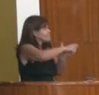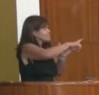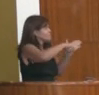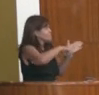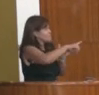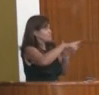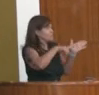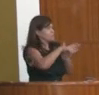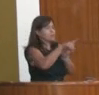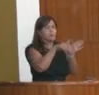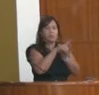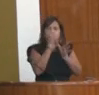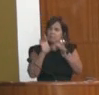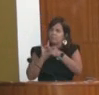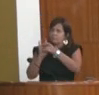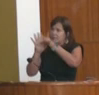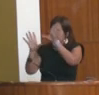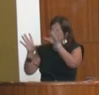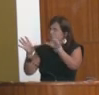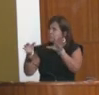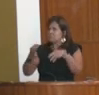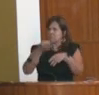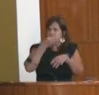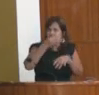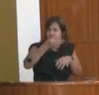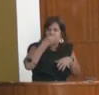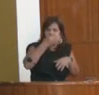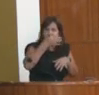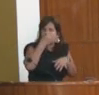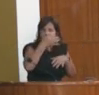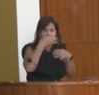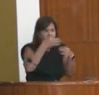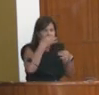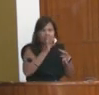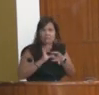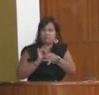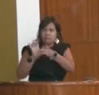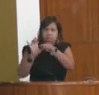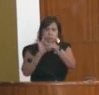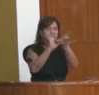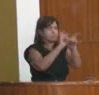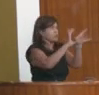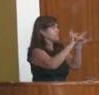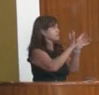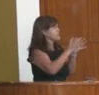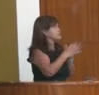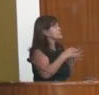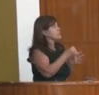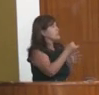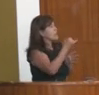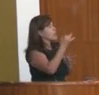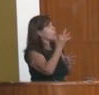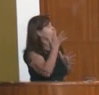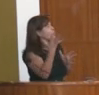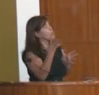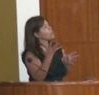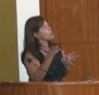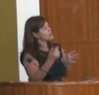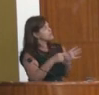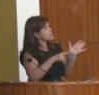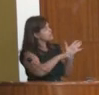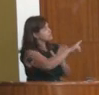palavra livre. Quem quiser fazer algum comentário, sugestão, pergunta. Primeiro tem quantas perguntas para ser? Tem algumas lido? Perguntas